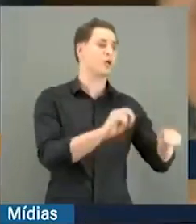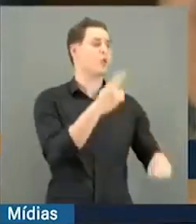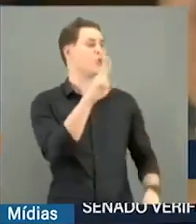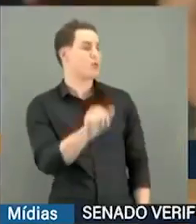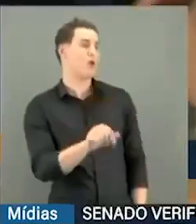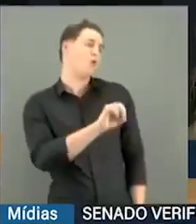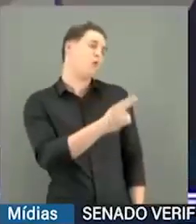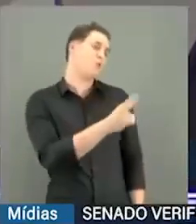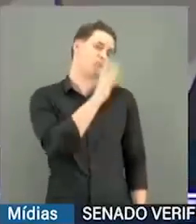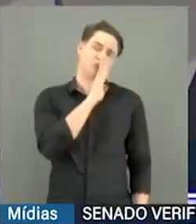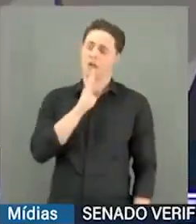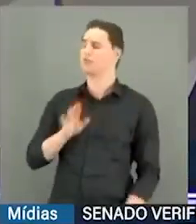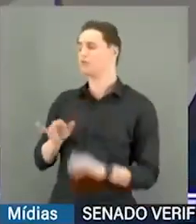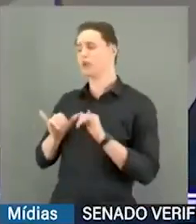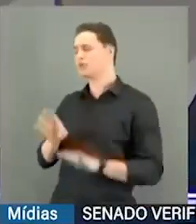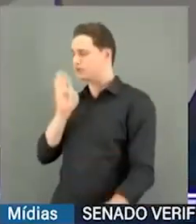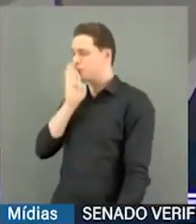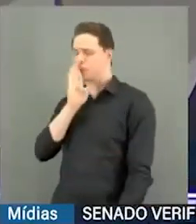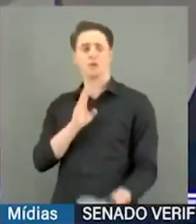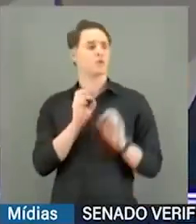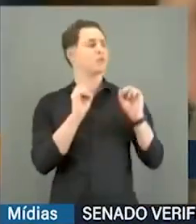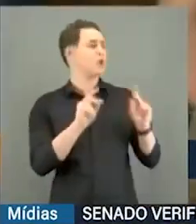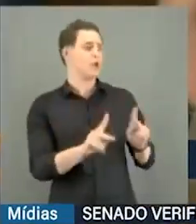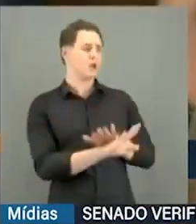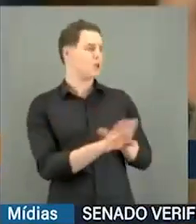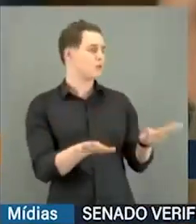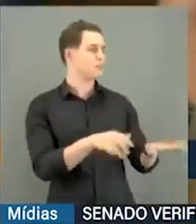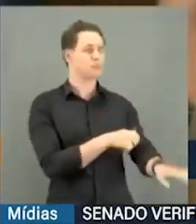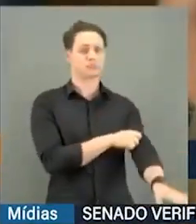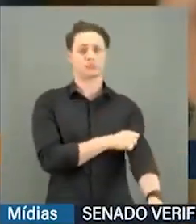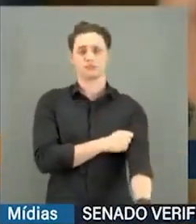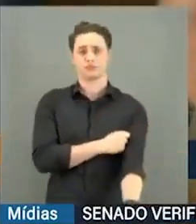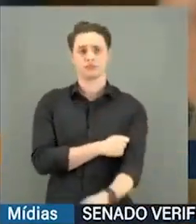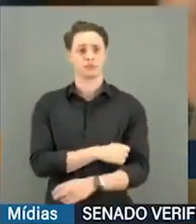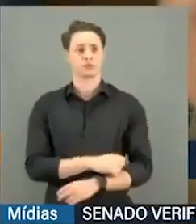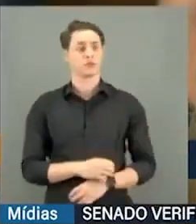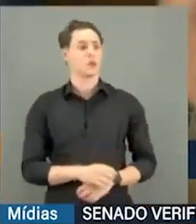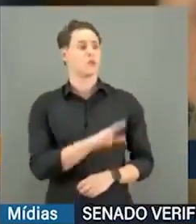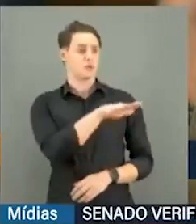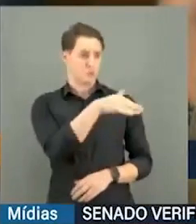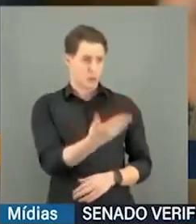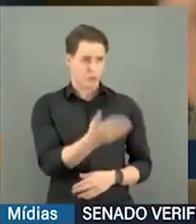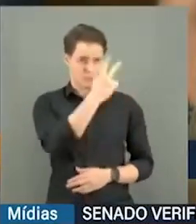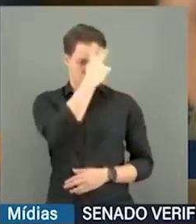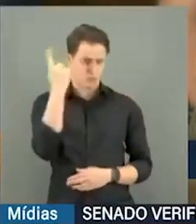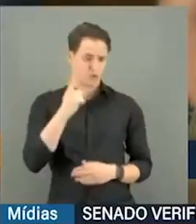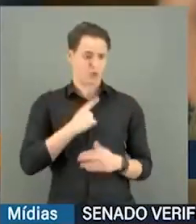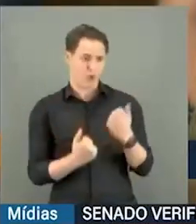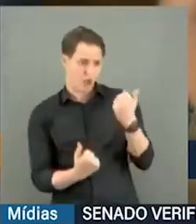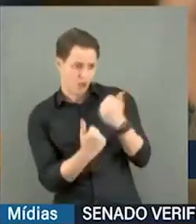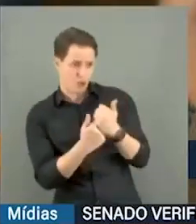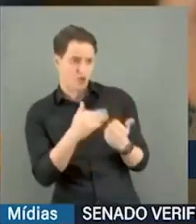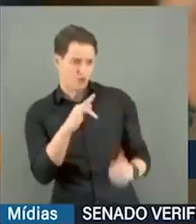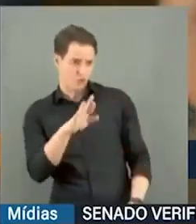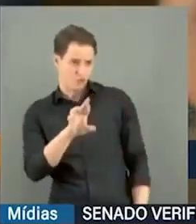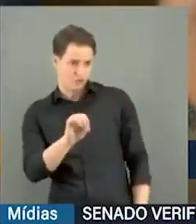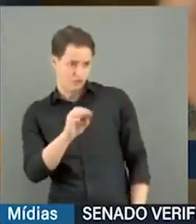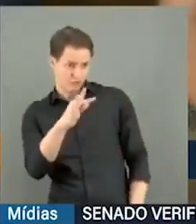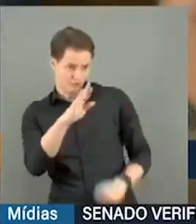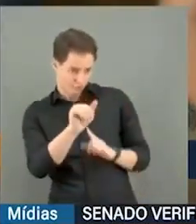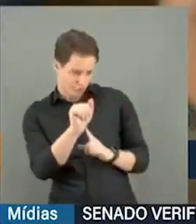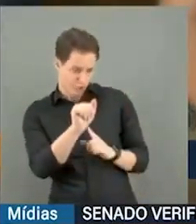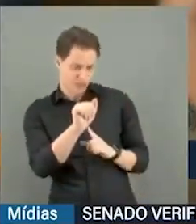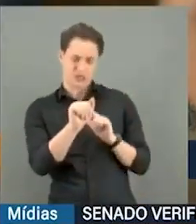silêncio. Não, eu vou ficar em silêncio. Ok, muito bem. Entre os auxiliares de Frota estava Carlos